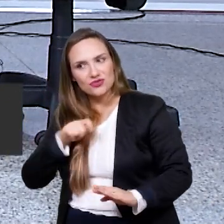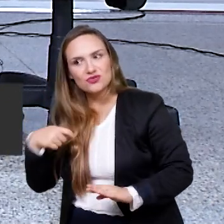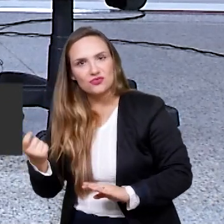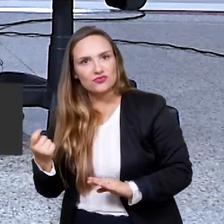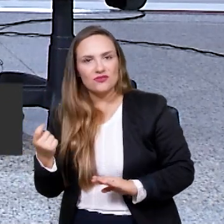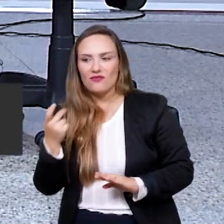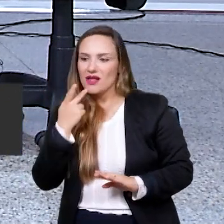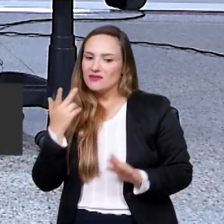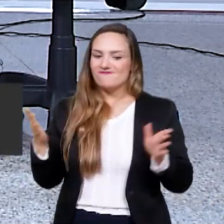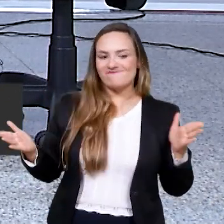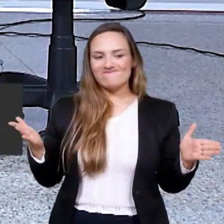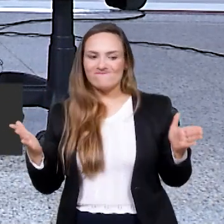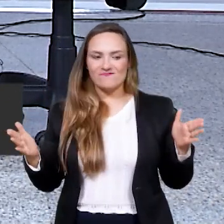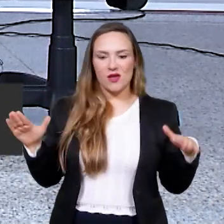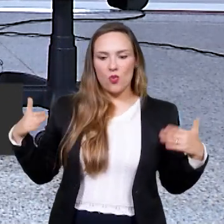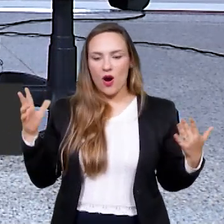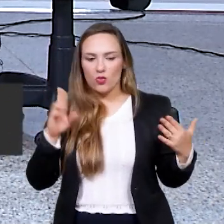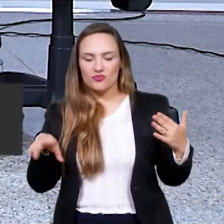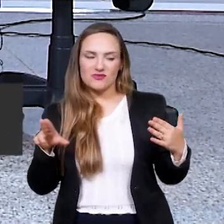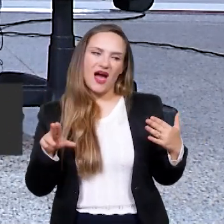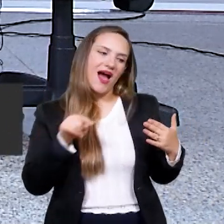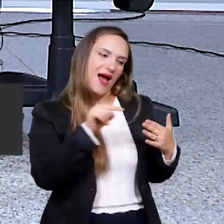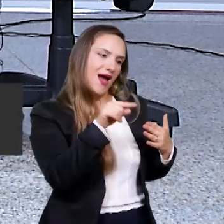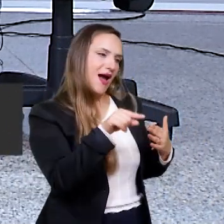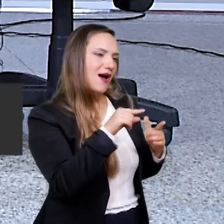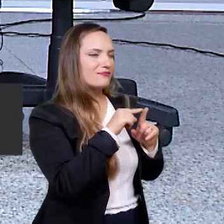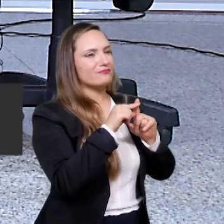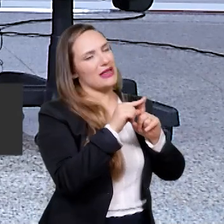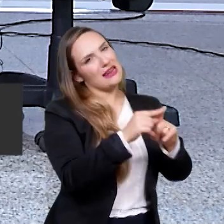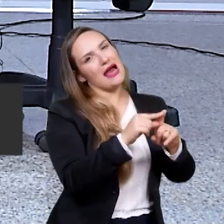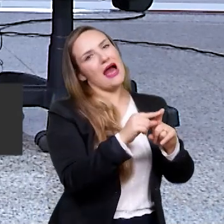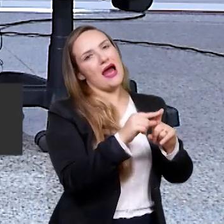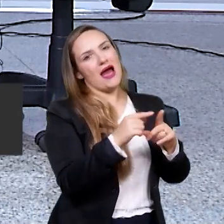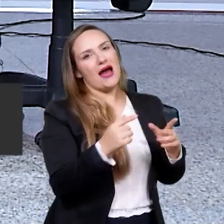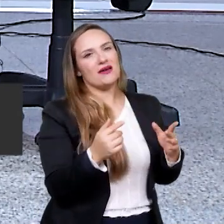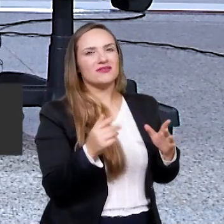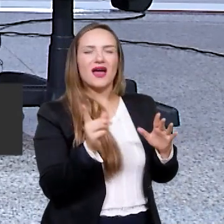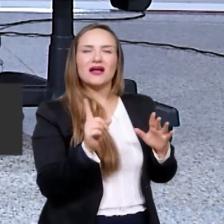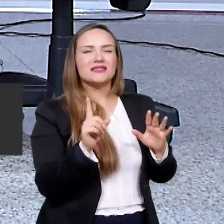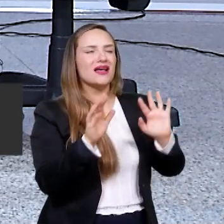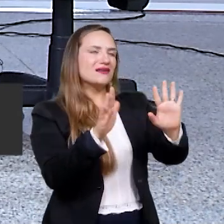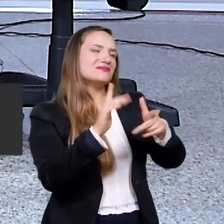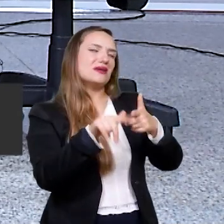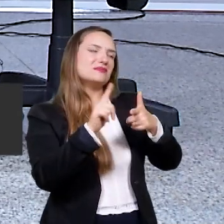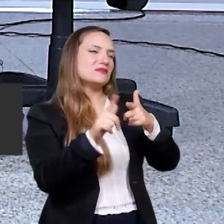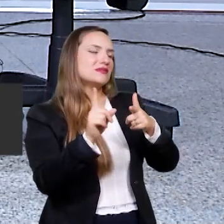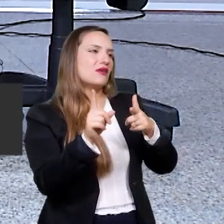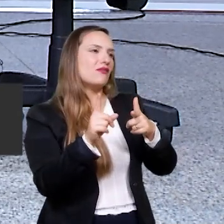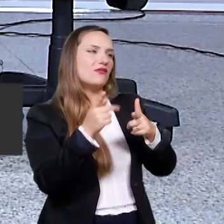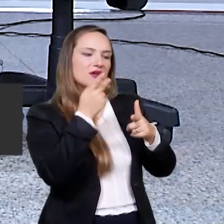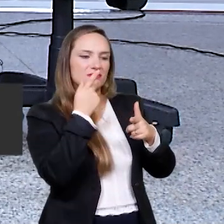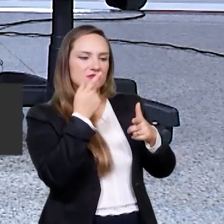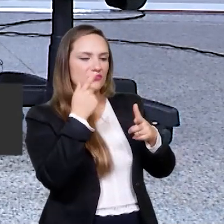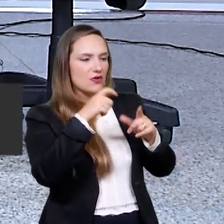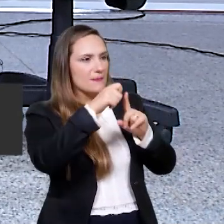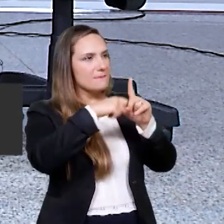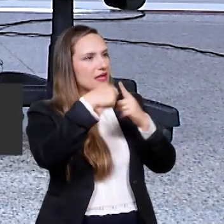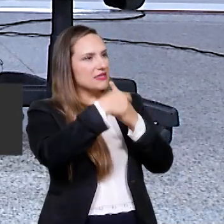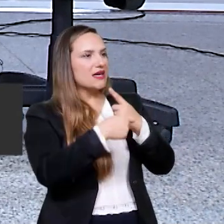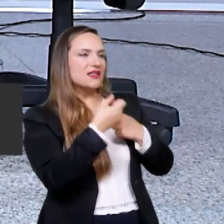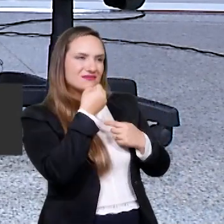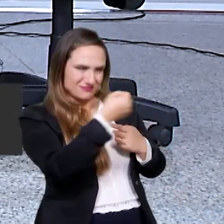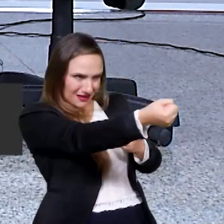é mais brando. Aquele ele estava brincando. Exatamente, é o mero de sabor. Não, ofereceu banana porque estava Falei nervoso. sem querer.